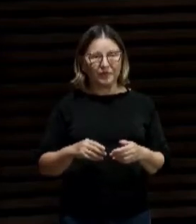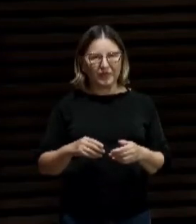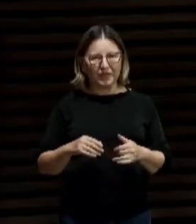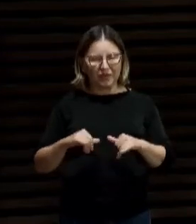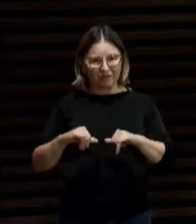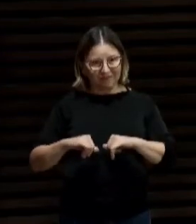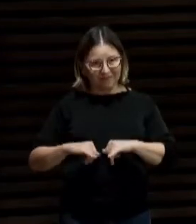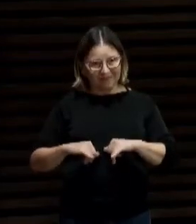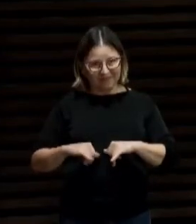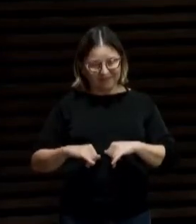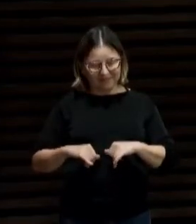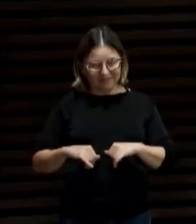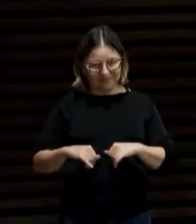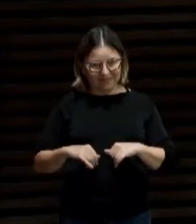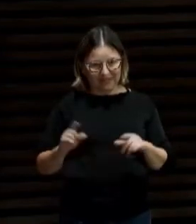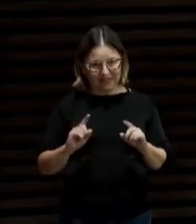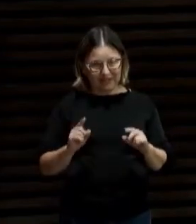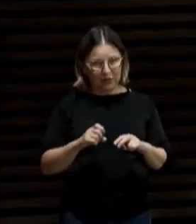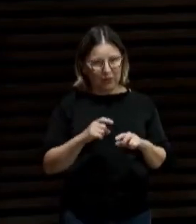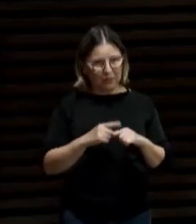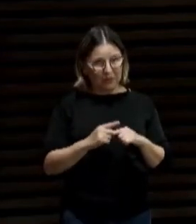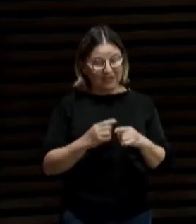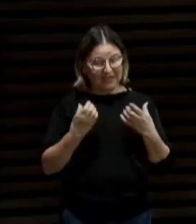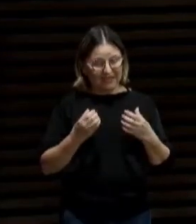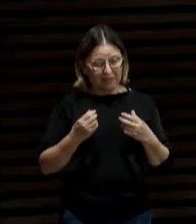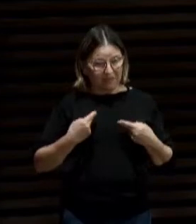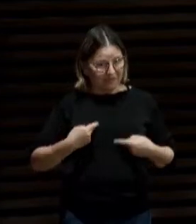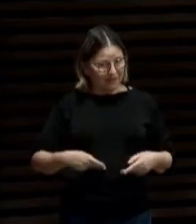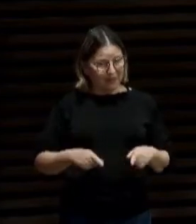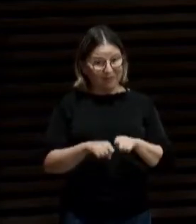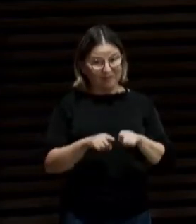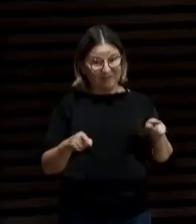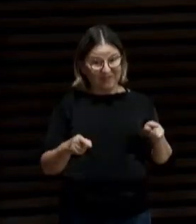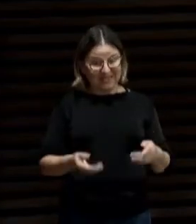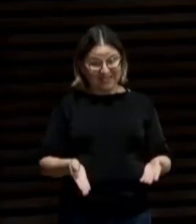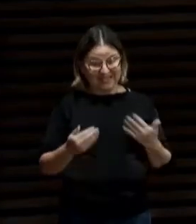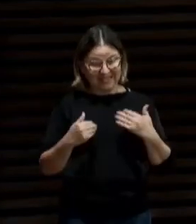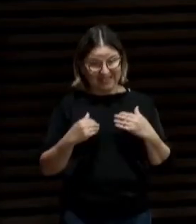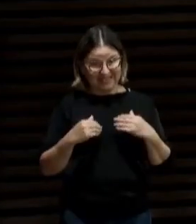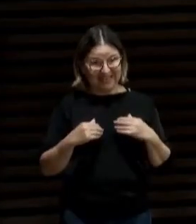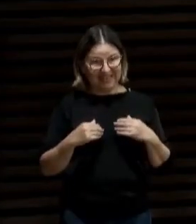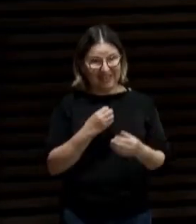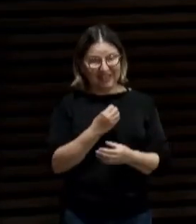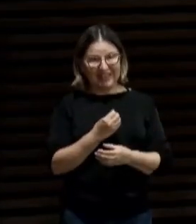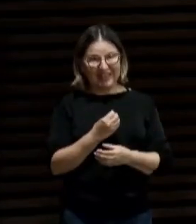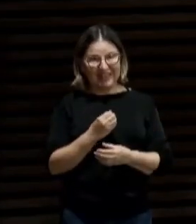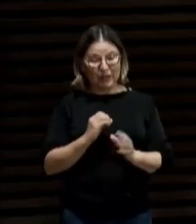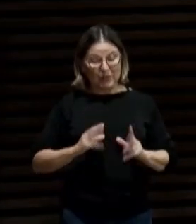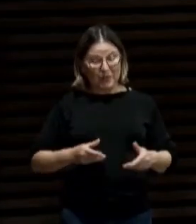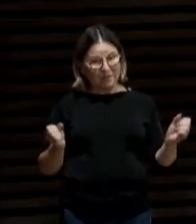despidos, mas revestidos, para que o mortal seja absorvido pela vida. Está claro aqui, meus amados, que Paulo não era